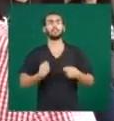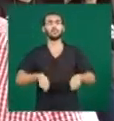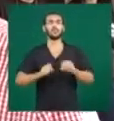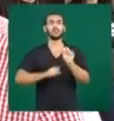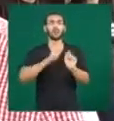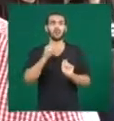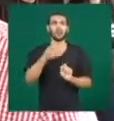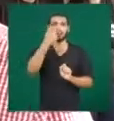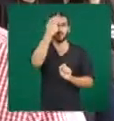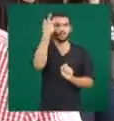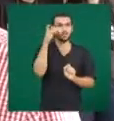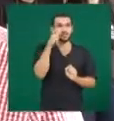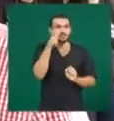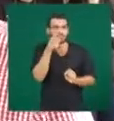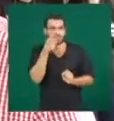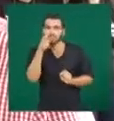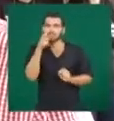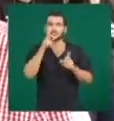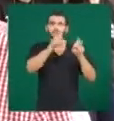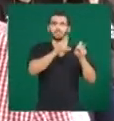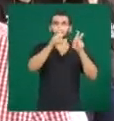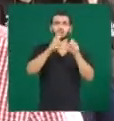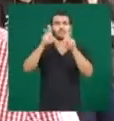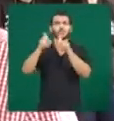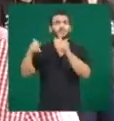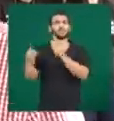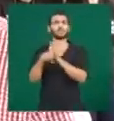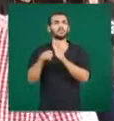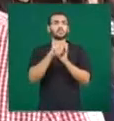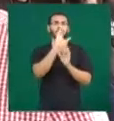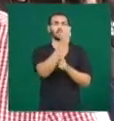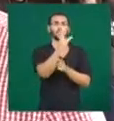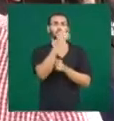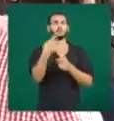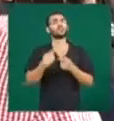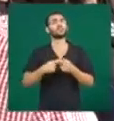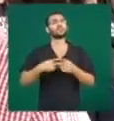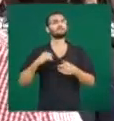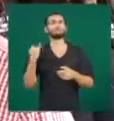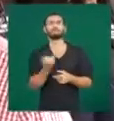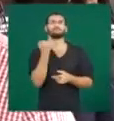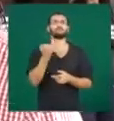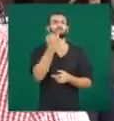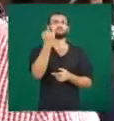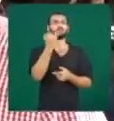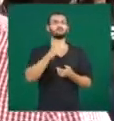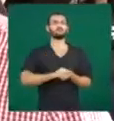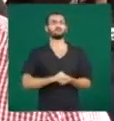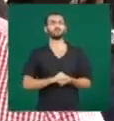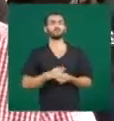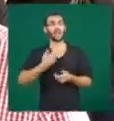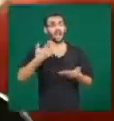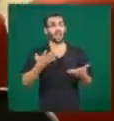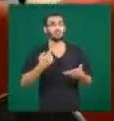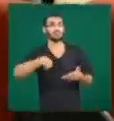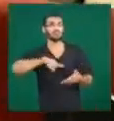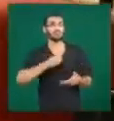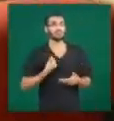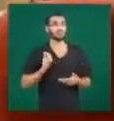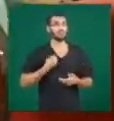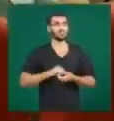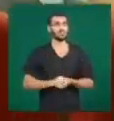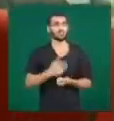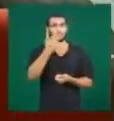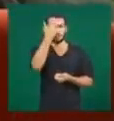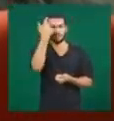o interesse do público para esses assuntos científicos, porque eles são assuntos extremamente importantes na época que nós vivemos, né? Teve gente